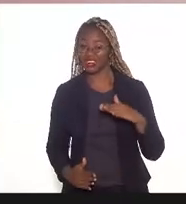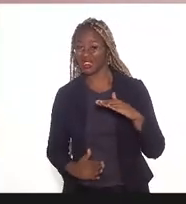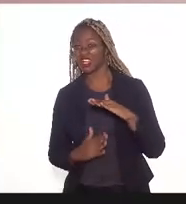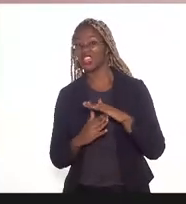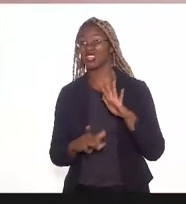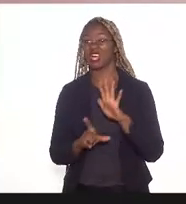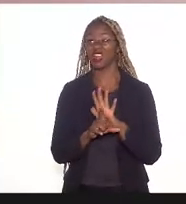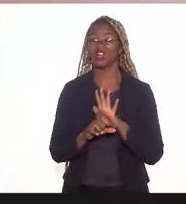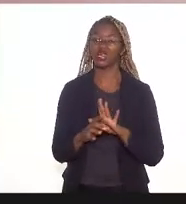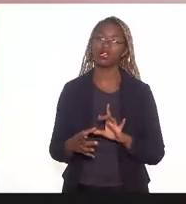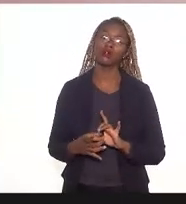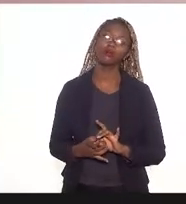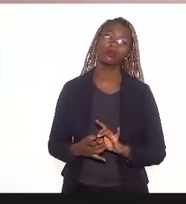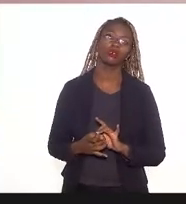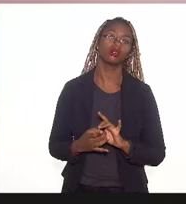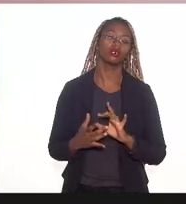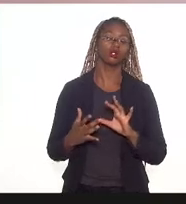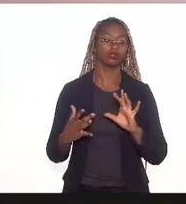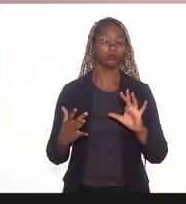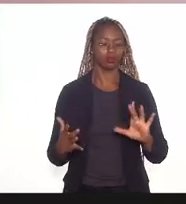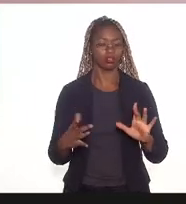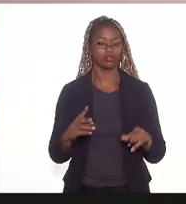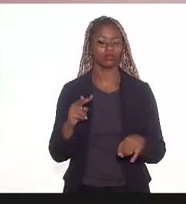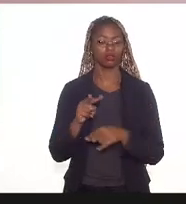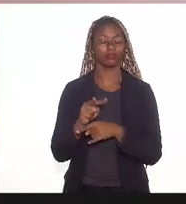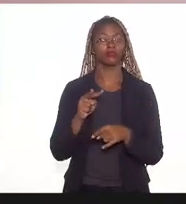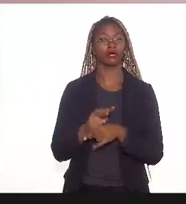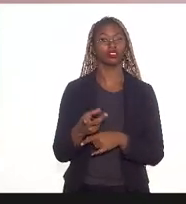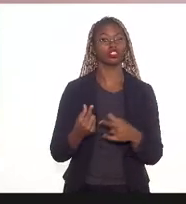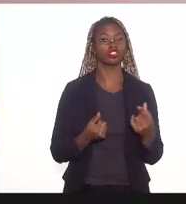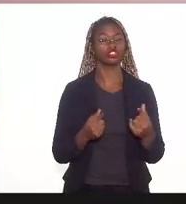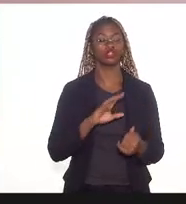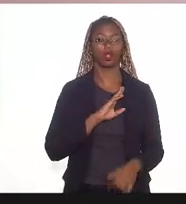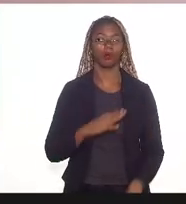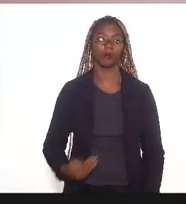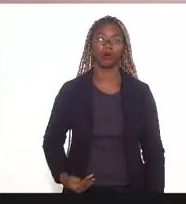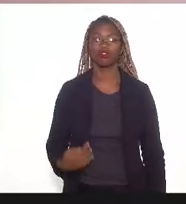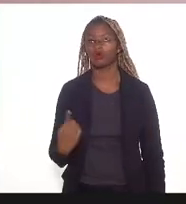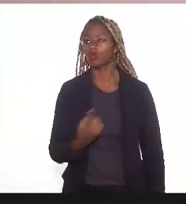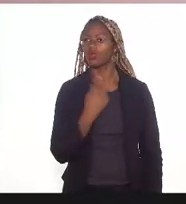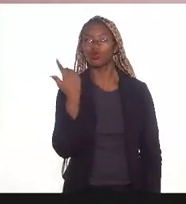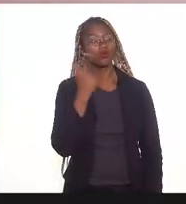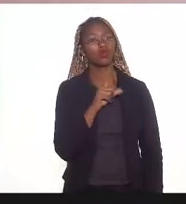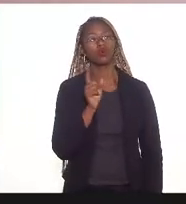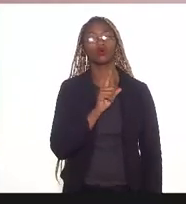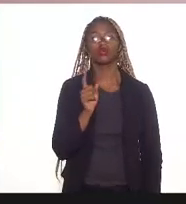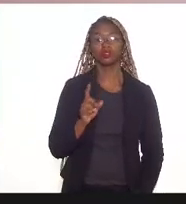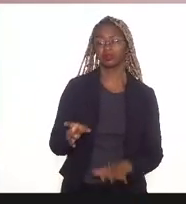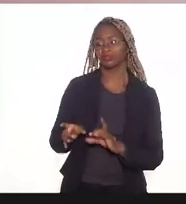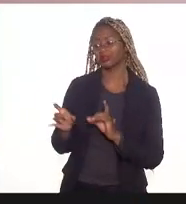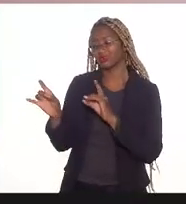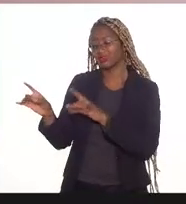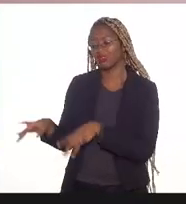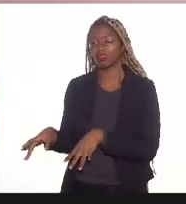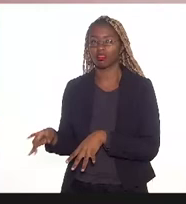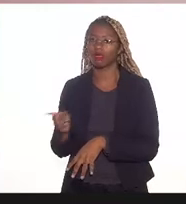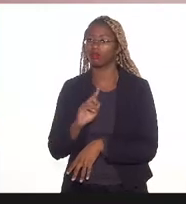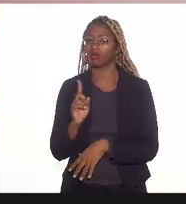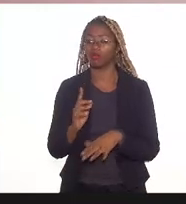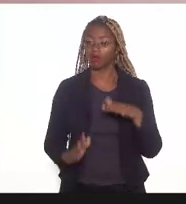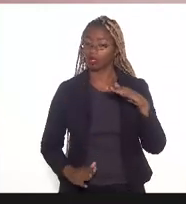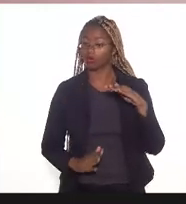norma permite para empréstimo de recurso público. A gente não consegue dispensar, mas a gente foi no limite. Então, assim,